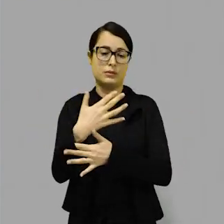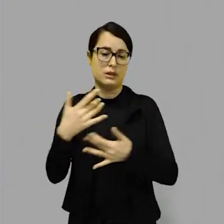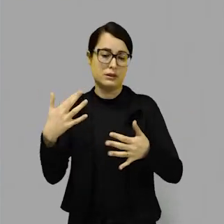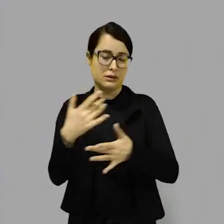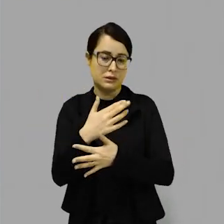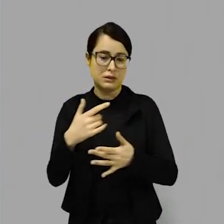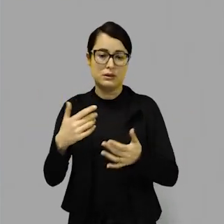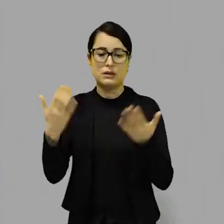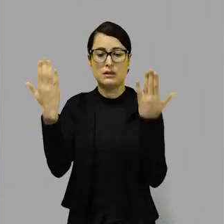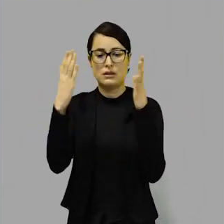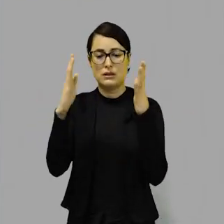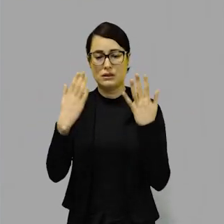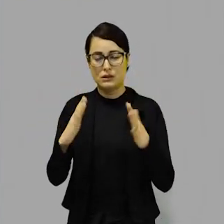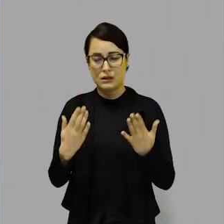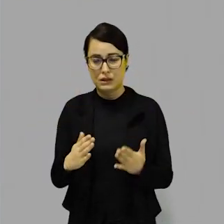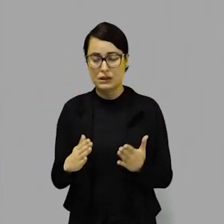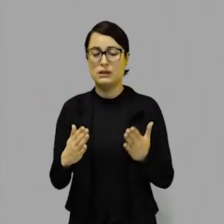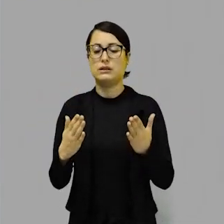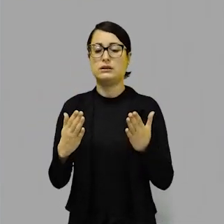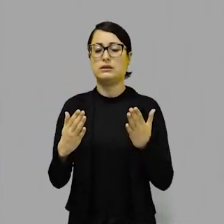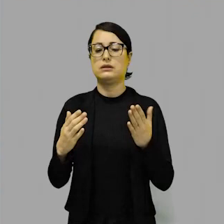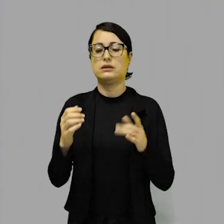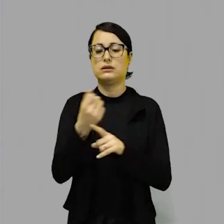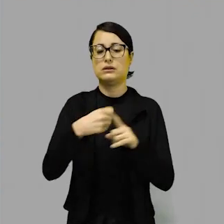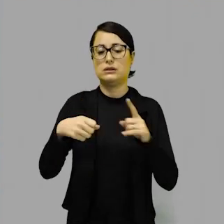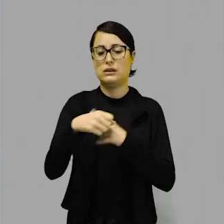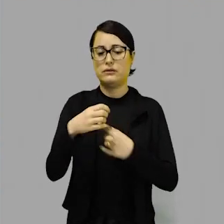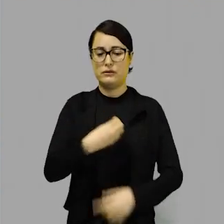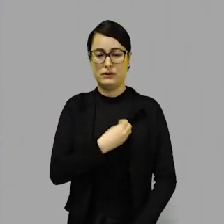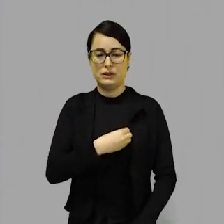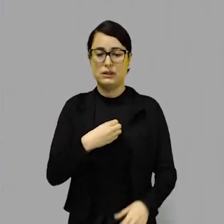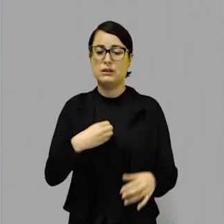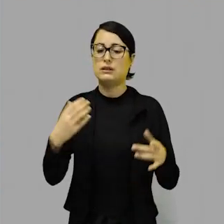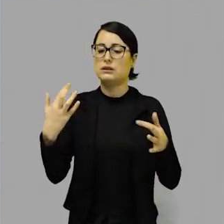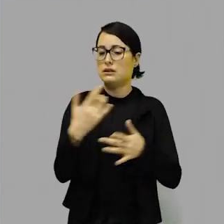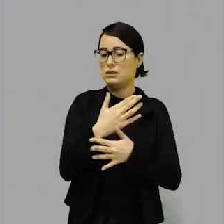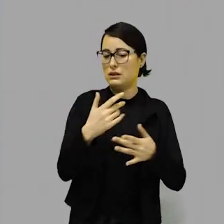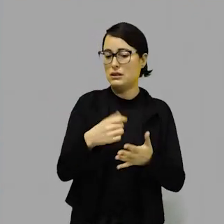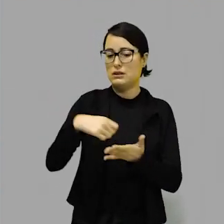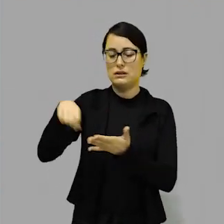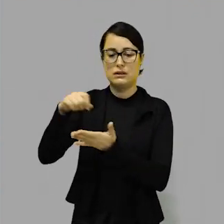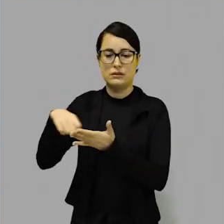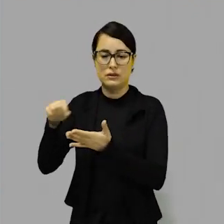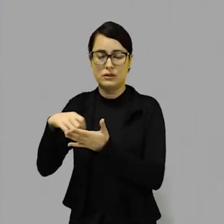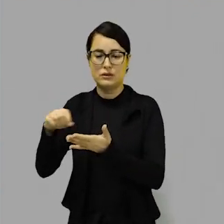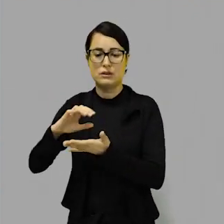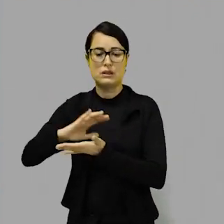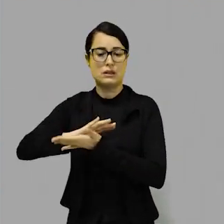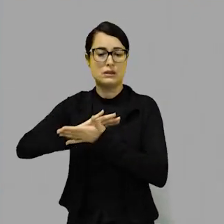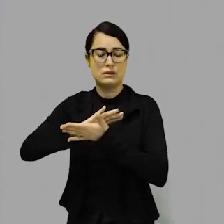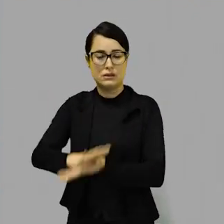análise da sociologia da vida nas cidades. Escreveu também sobre racismo estrutural,